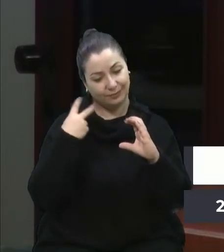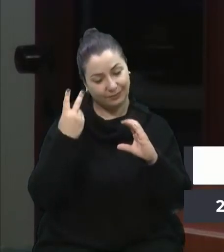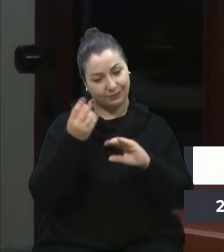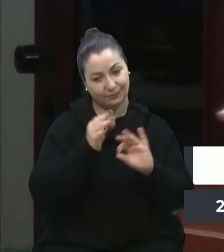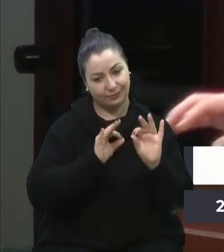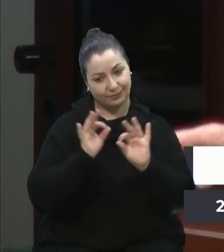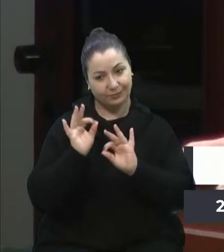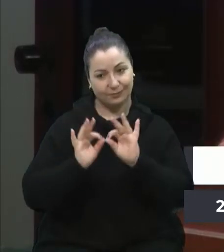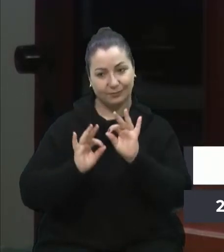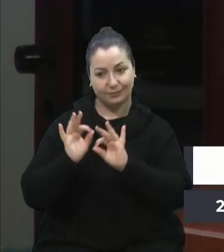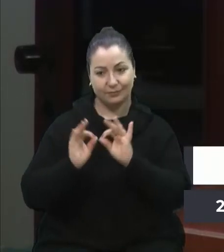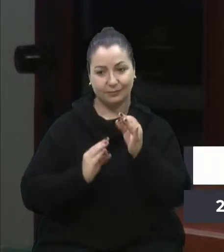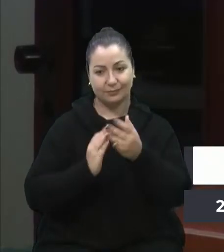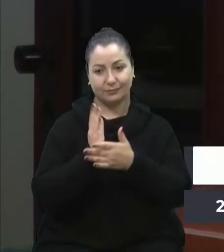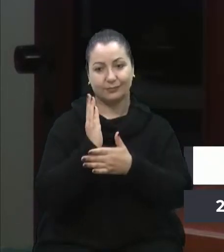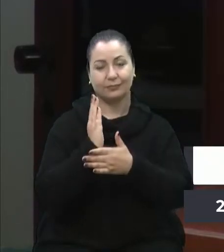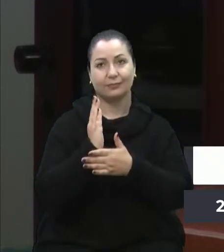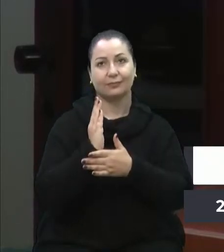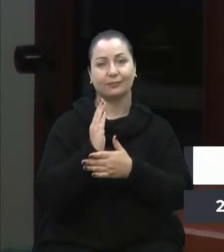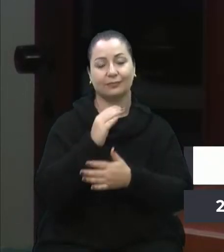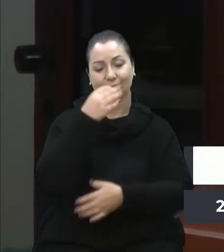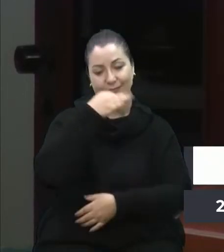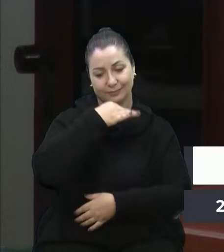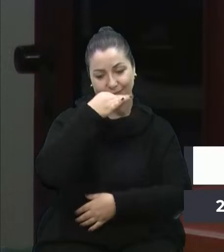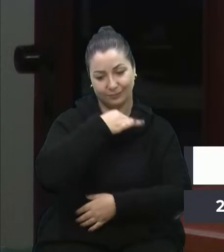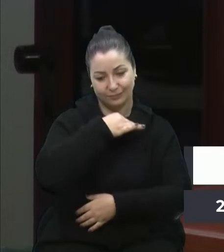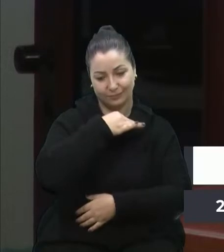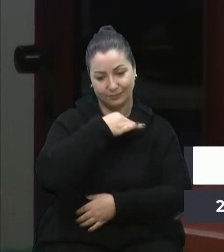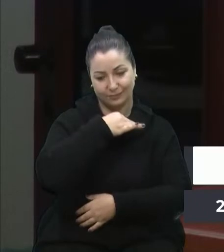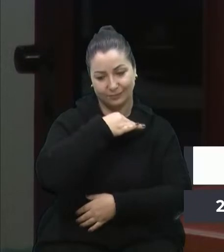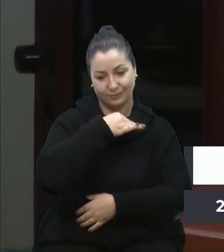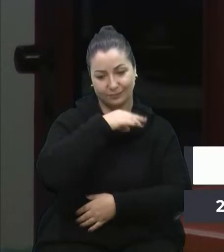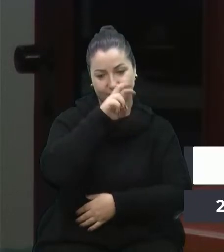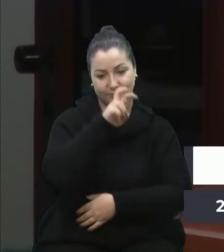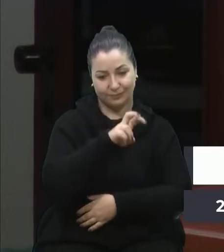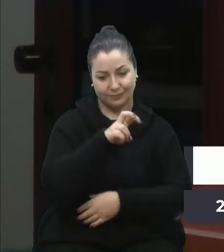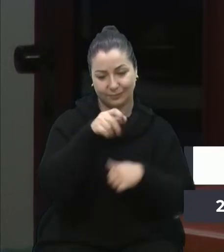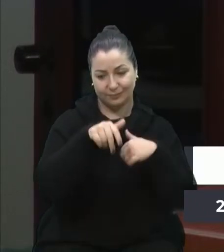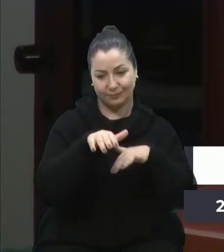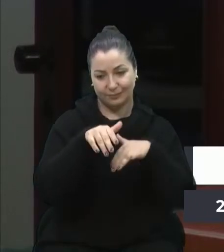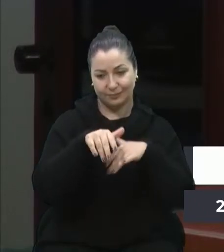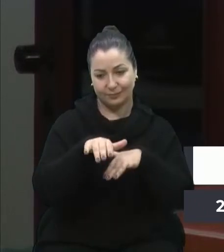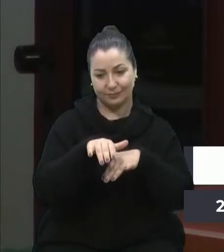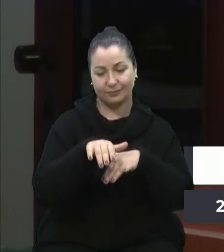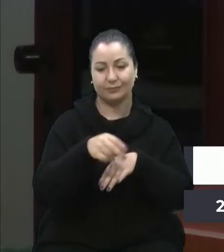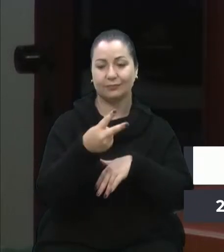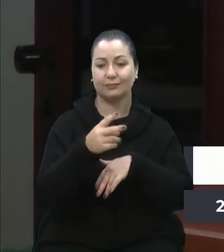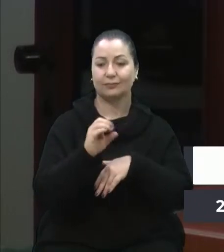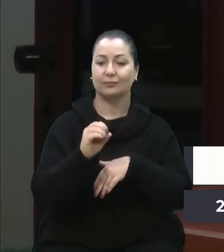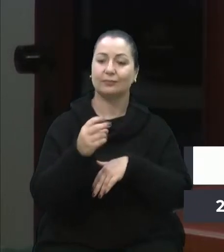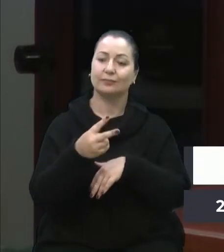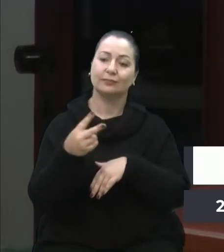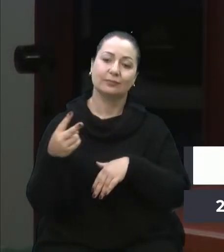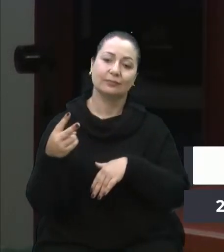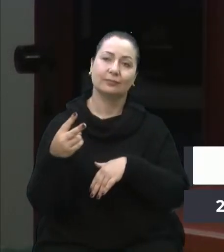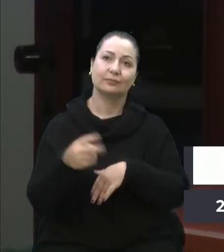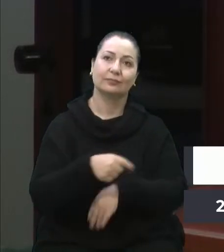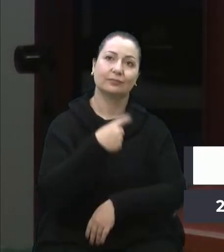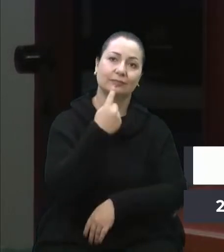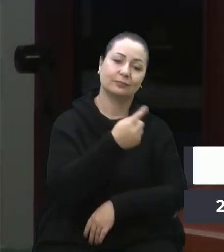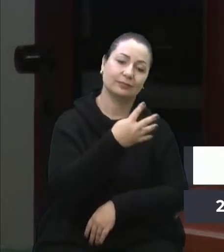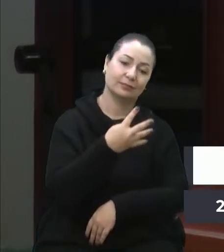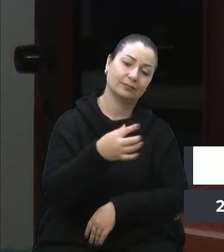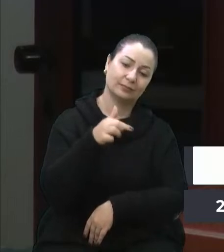parecer, salvo o melhor juízo. Caxias do Sul, 5 de setembro de 2022, 147